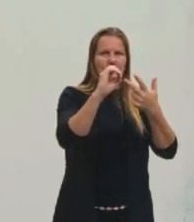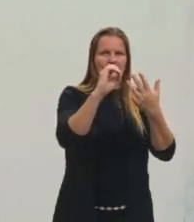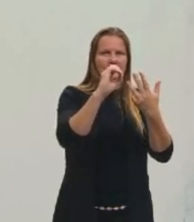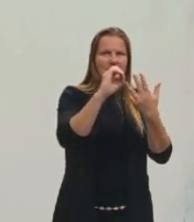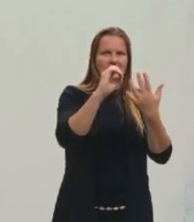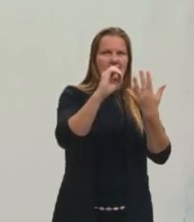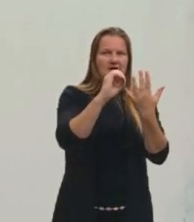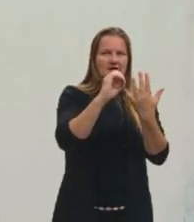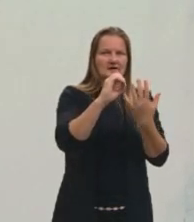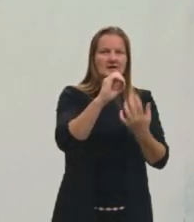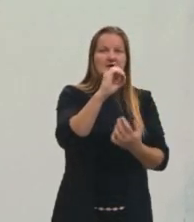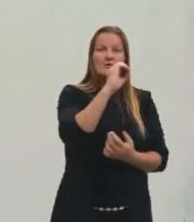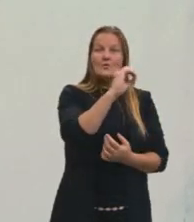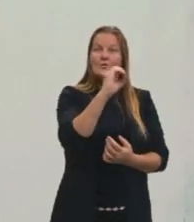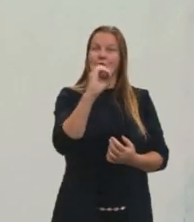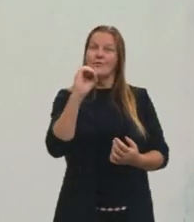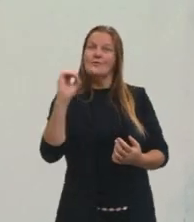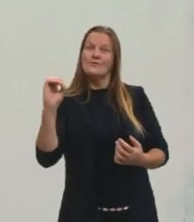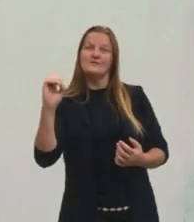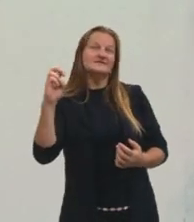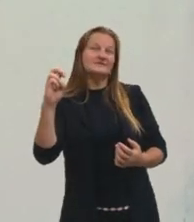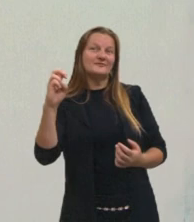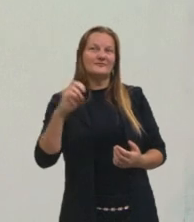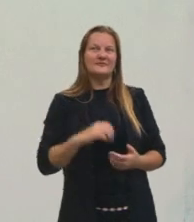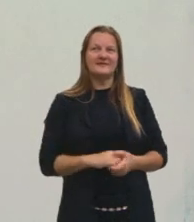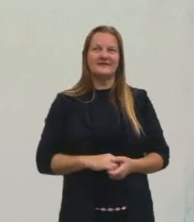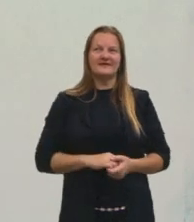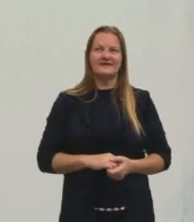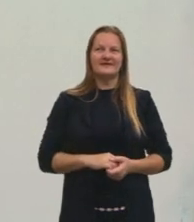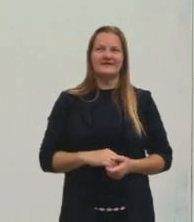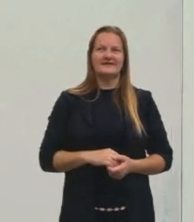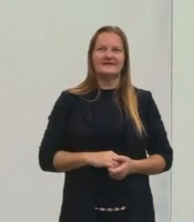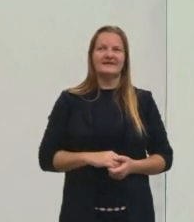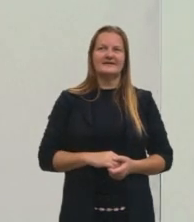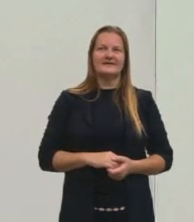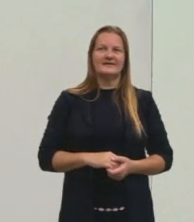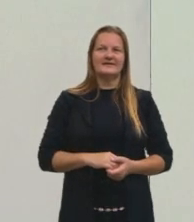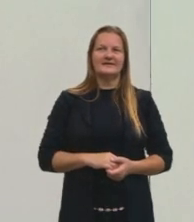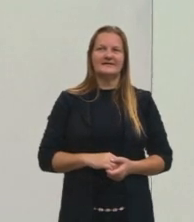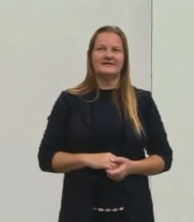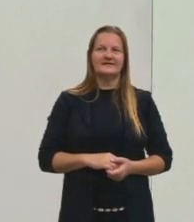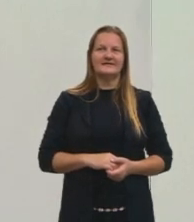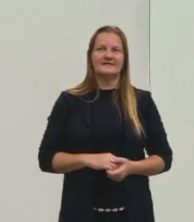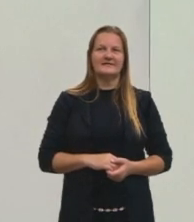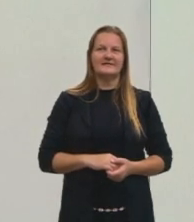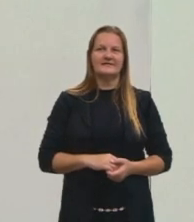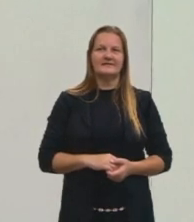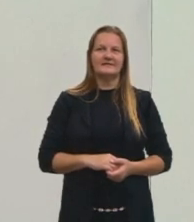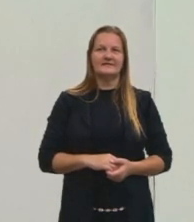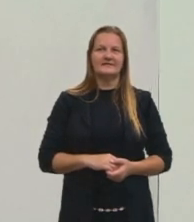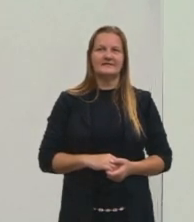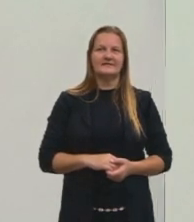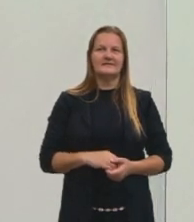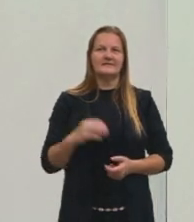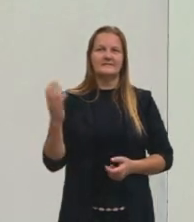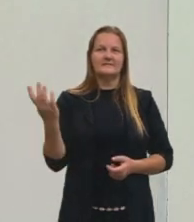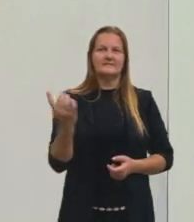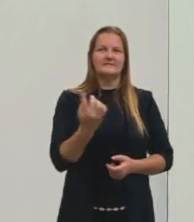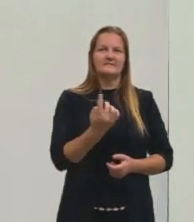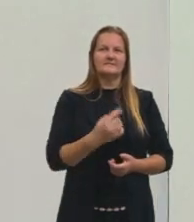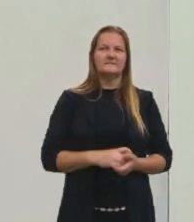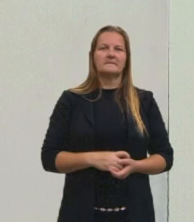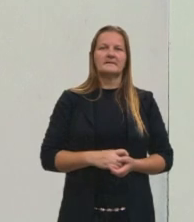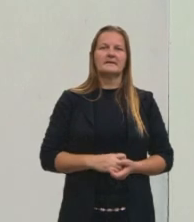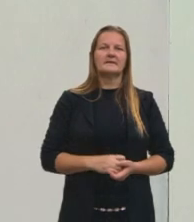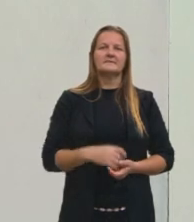que vai ser cinco então um dois três quatro cinco Então a gente tem aqui um